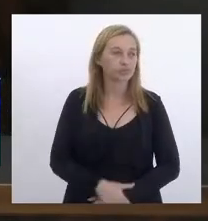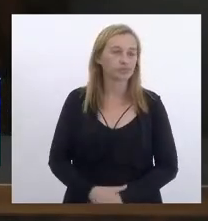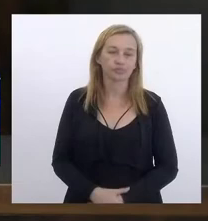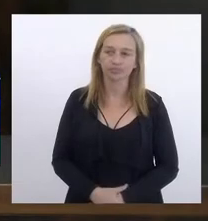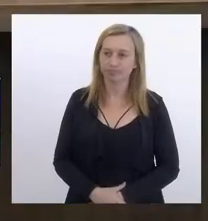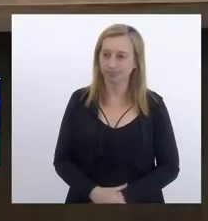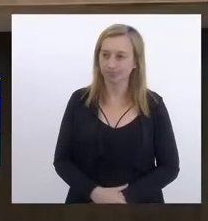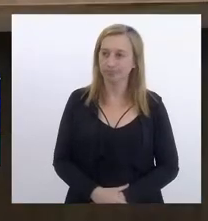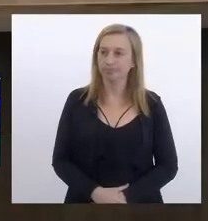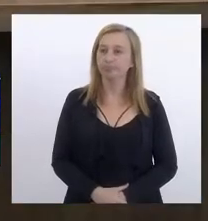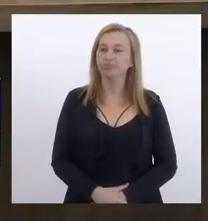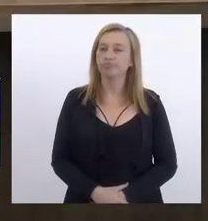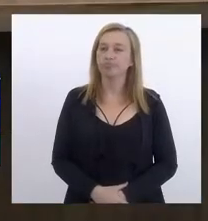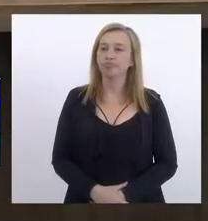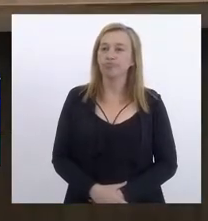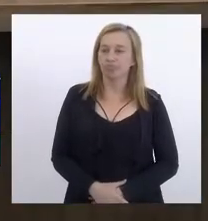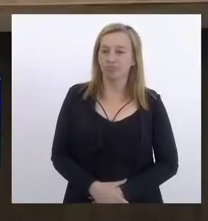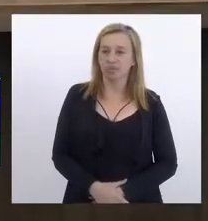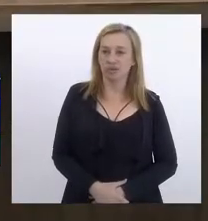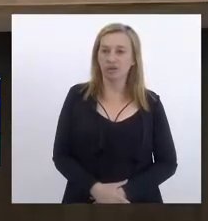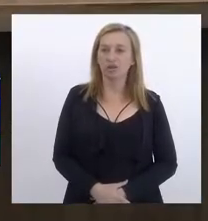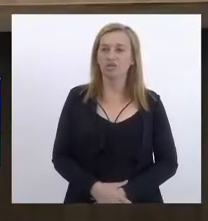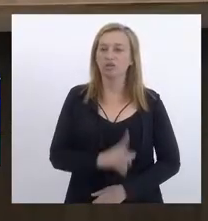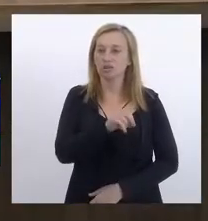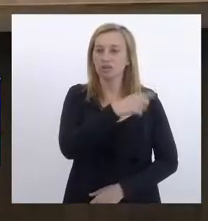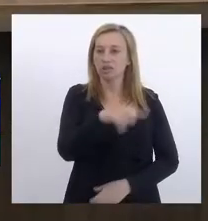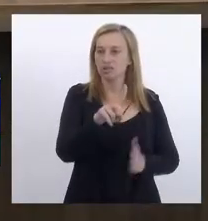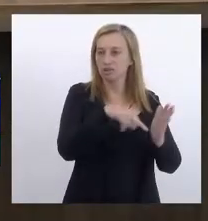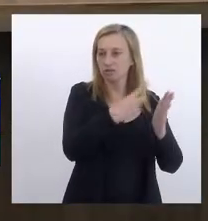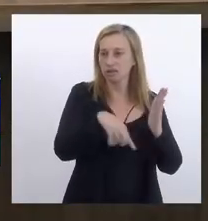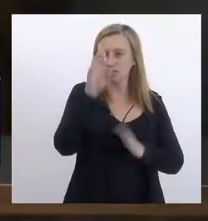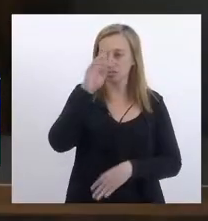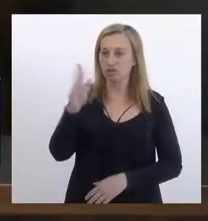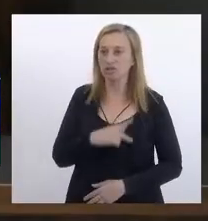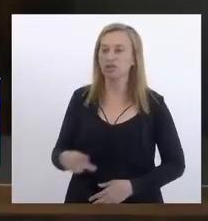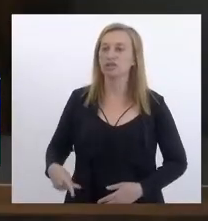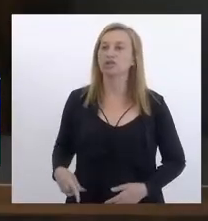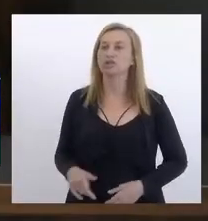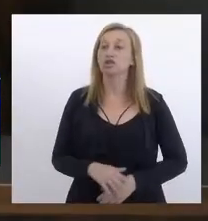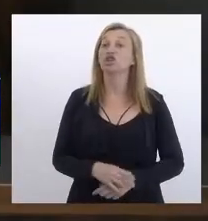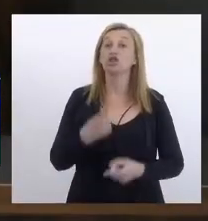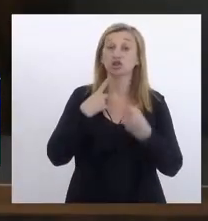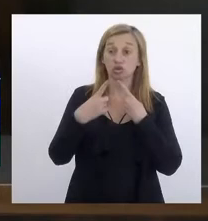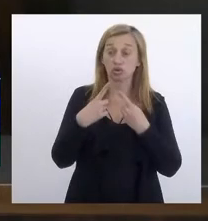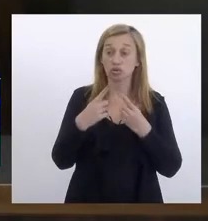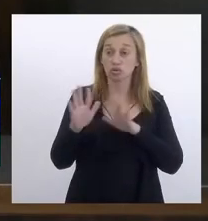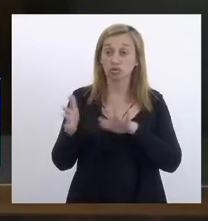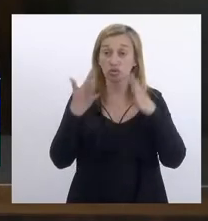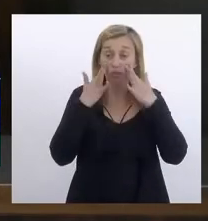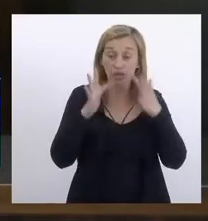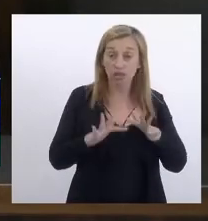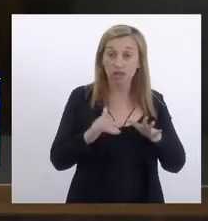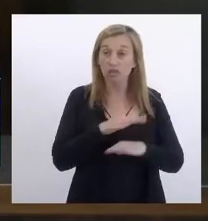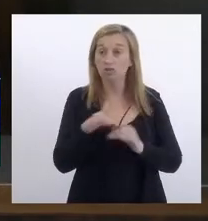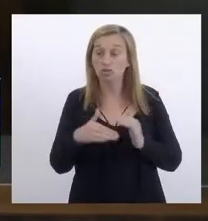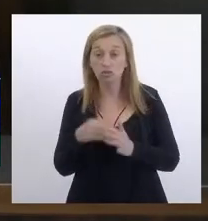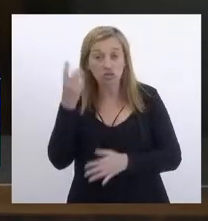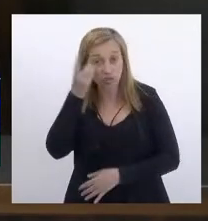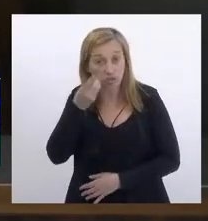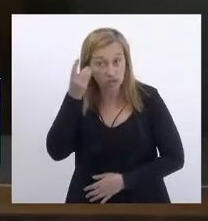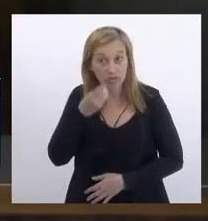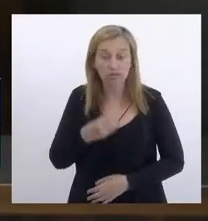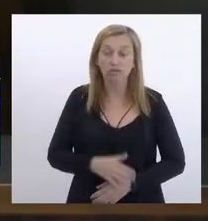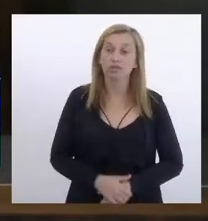Fandro Família. Comissão dá parecer pela rejeição do veto, presidente. Com os pareceres emitidos, quero chamar a atenção de senhoras e senhores